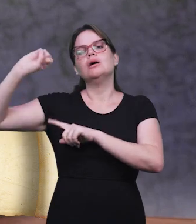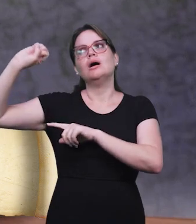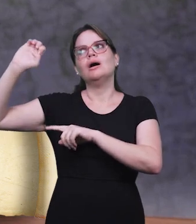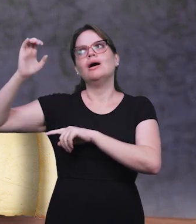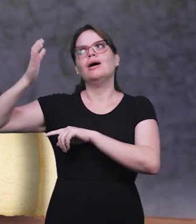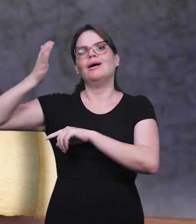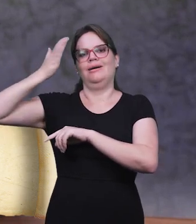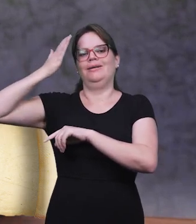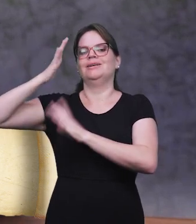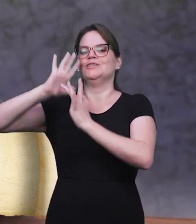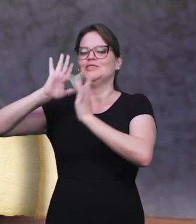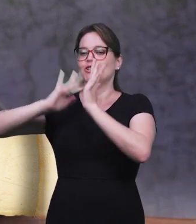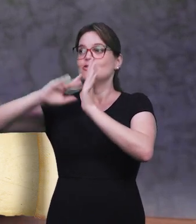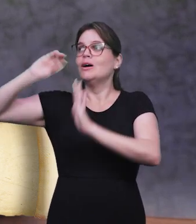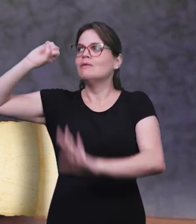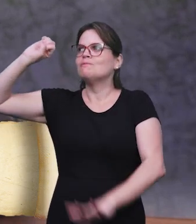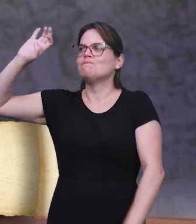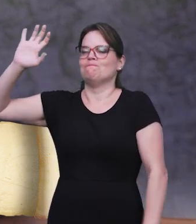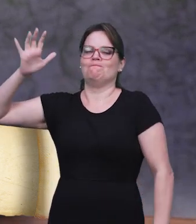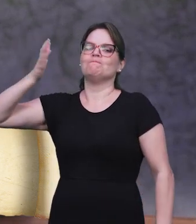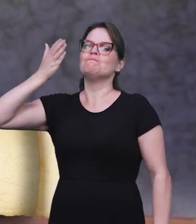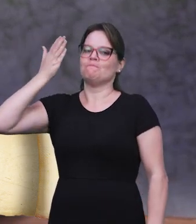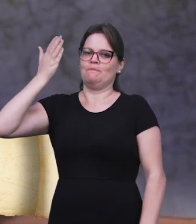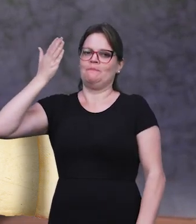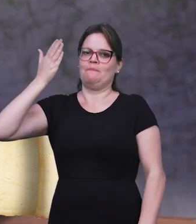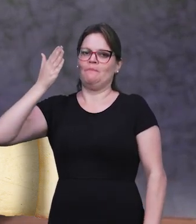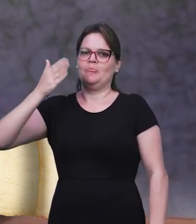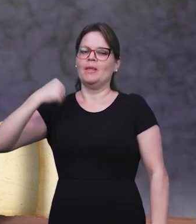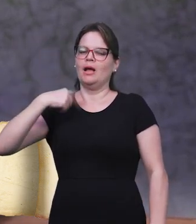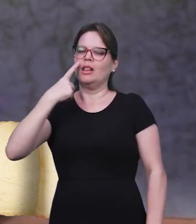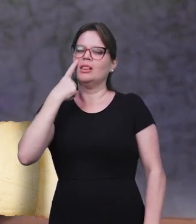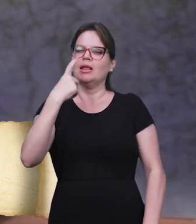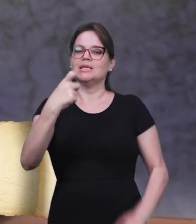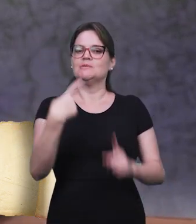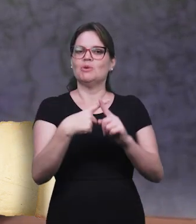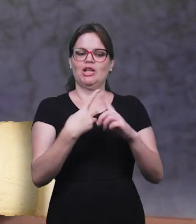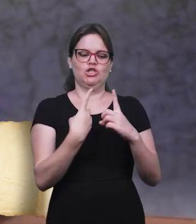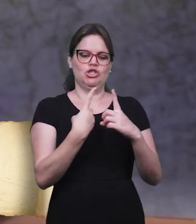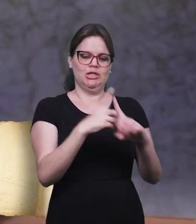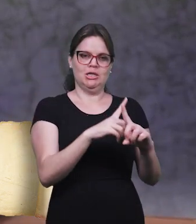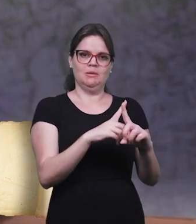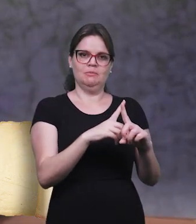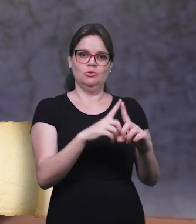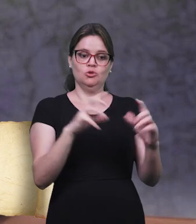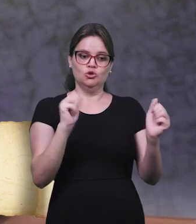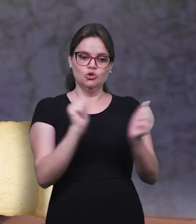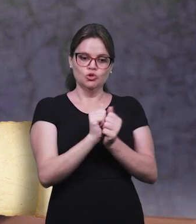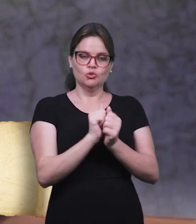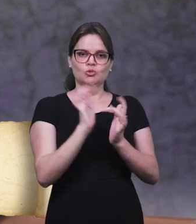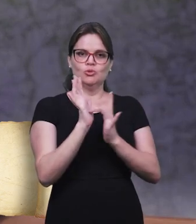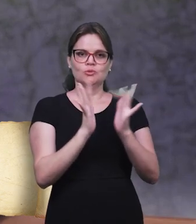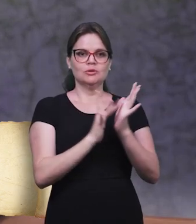Jesus. Uma coisa interessante é que os discípulos viveram com Jesus,